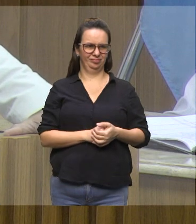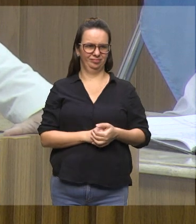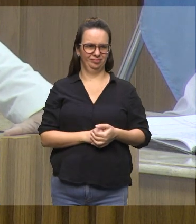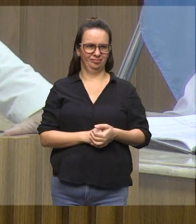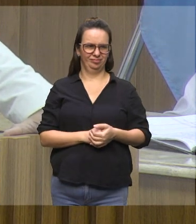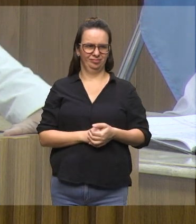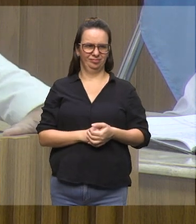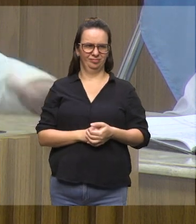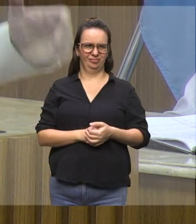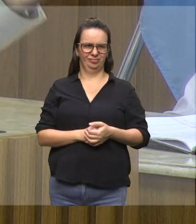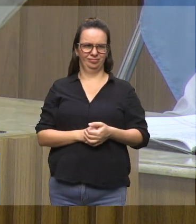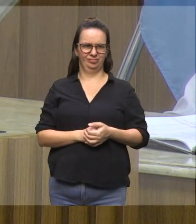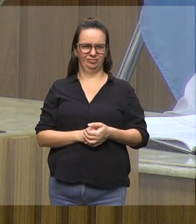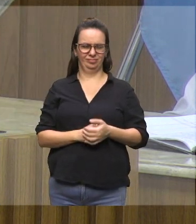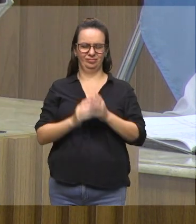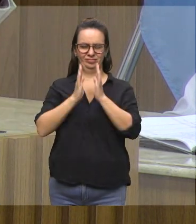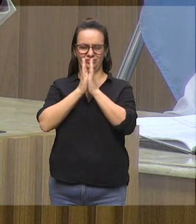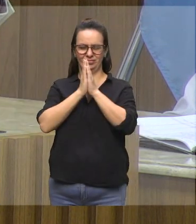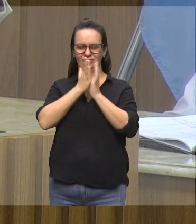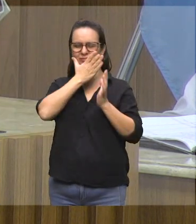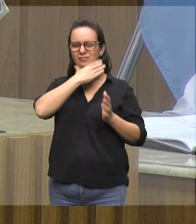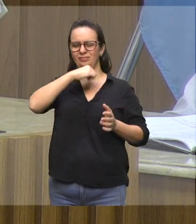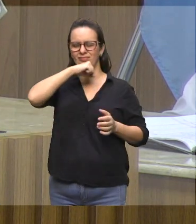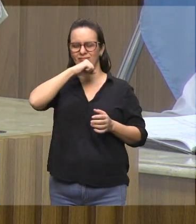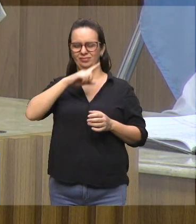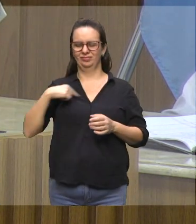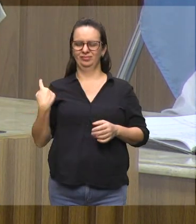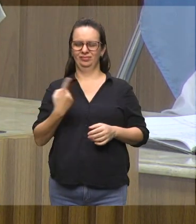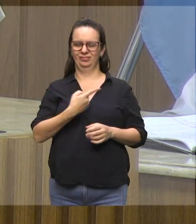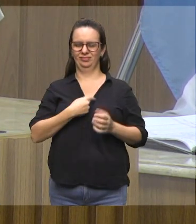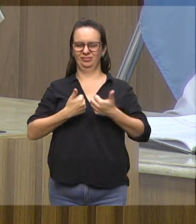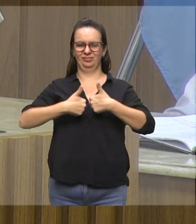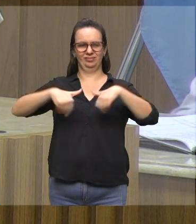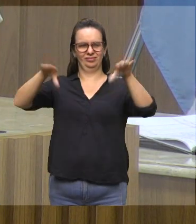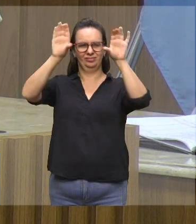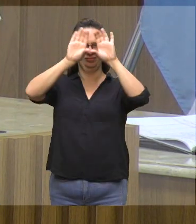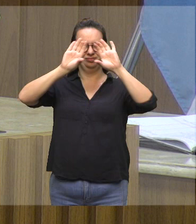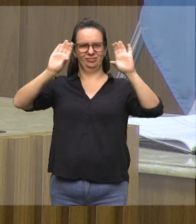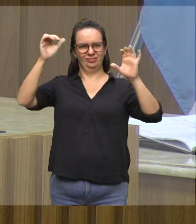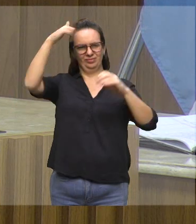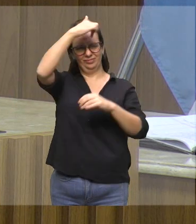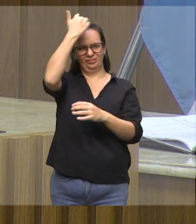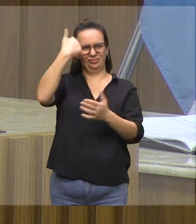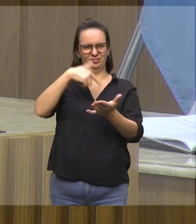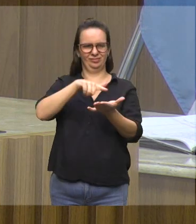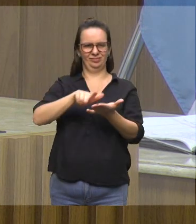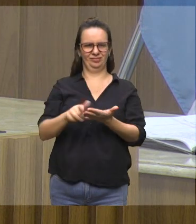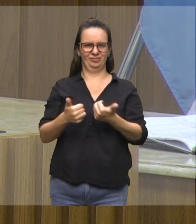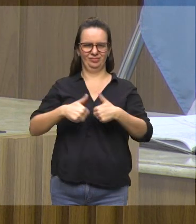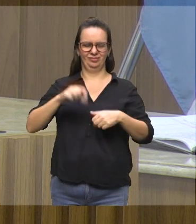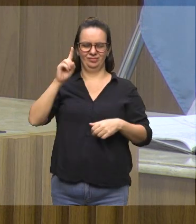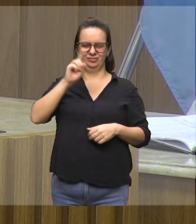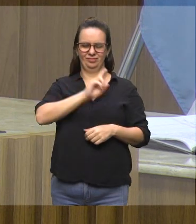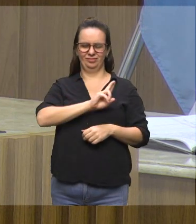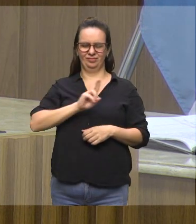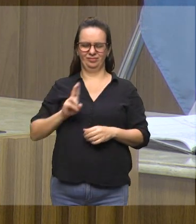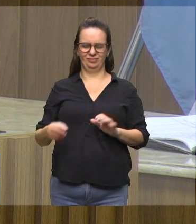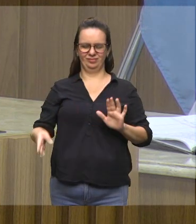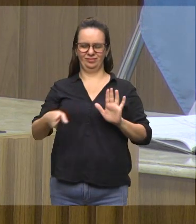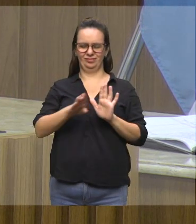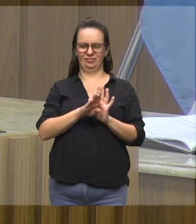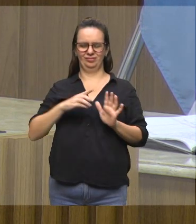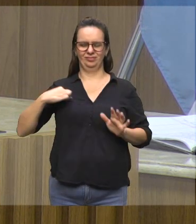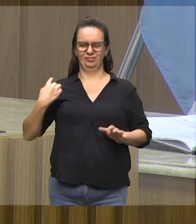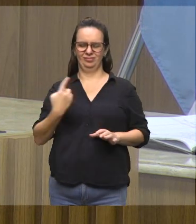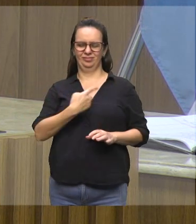com o Pai Nosso. Pai Nosso que estais no céu, santificado seja o vosso nome. Venha a nós o